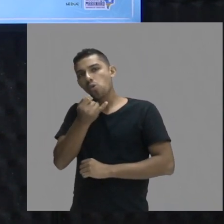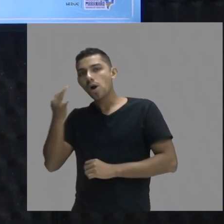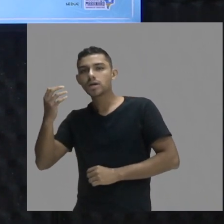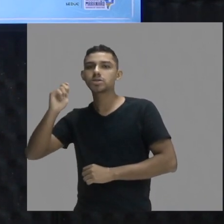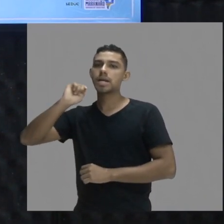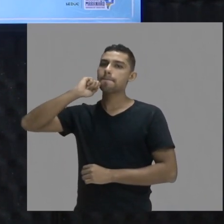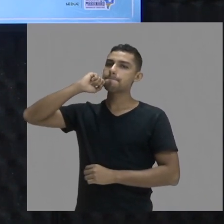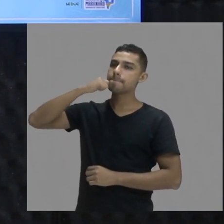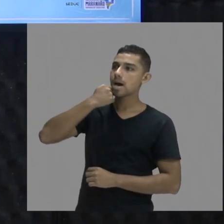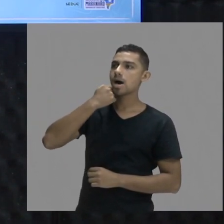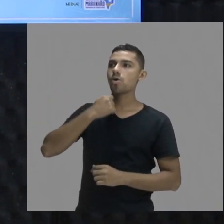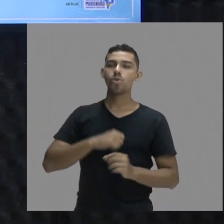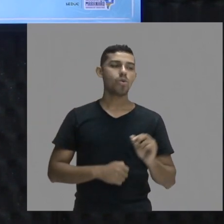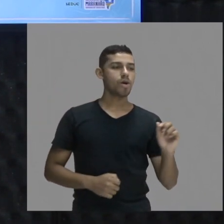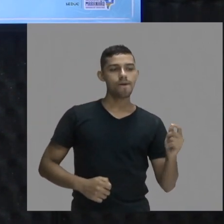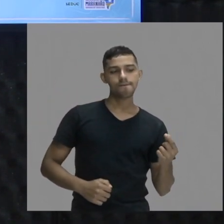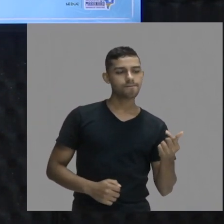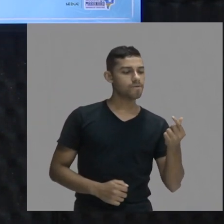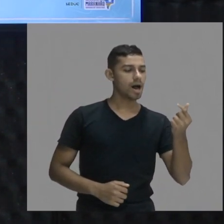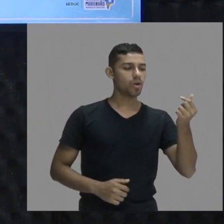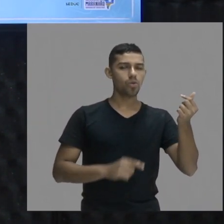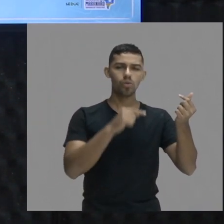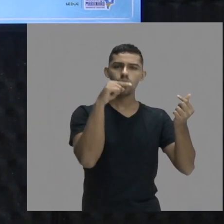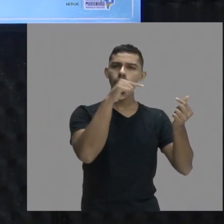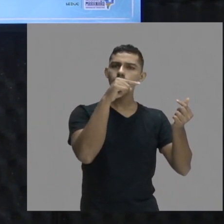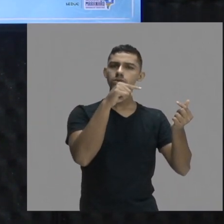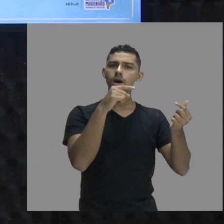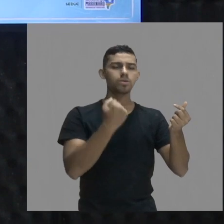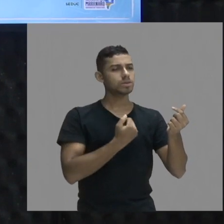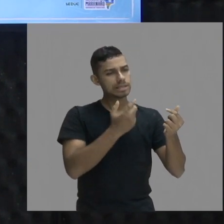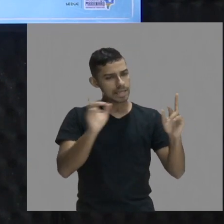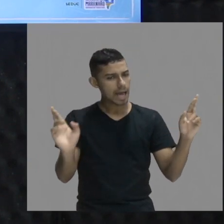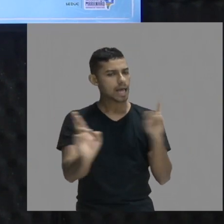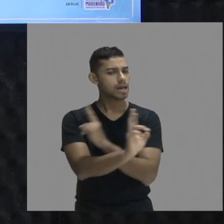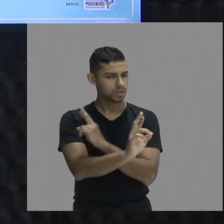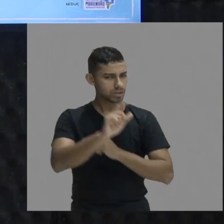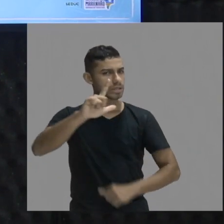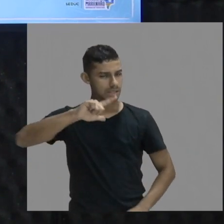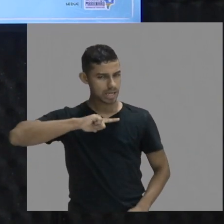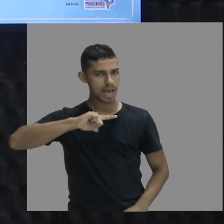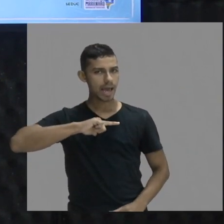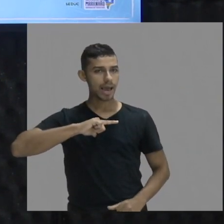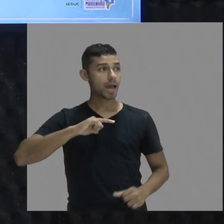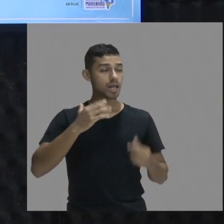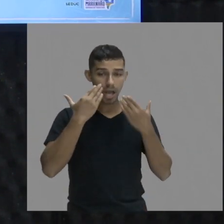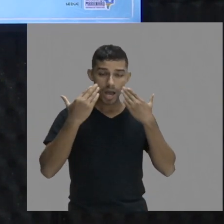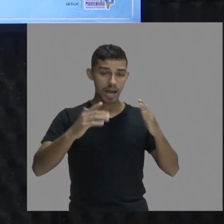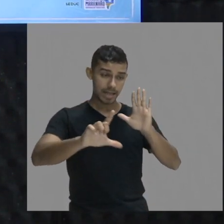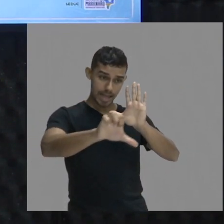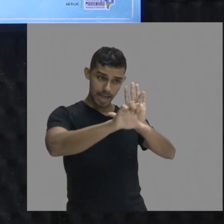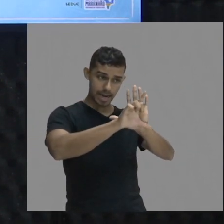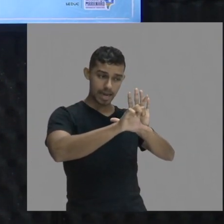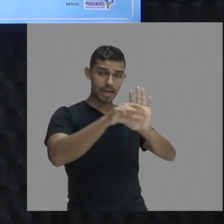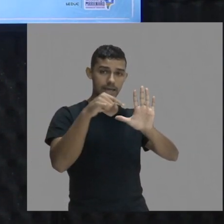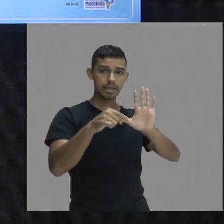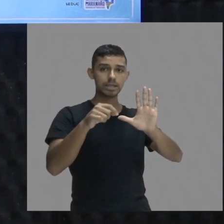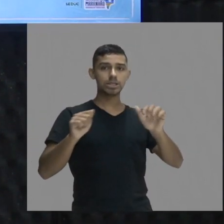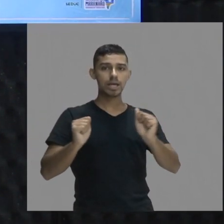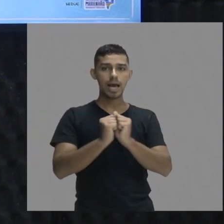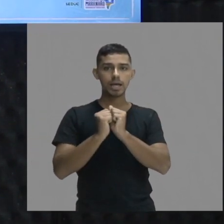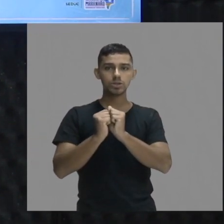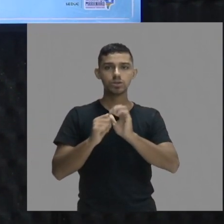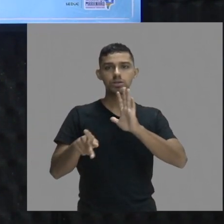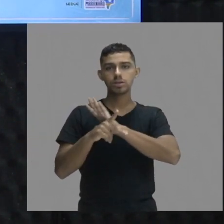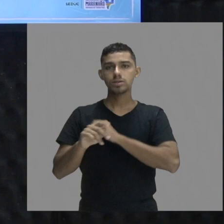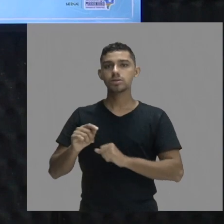os valores, não é isso? E você vê que esses elementos estão relacionados através dessa leizinha de associação. Que